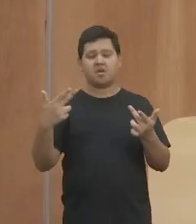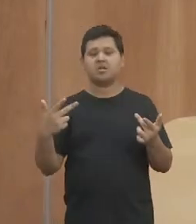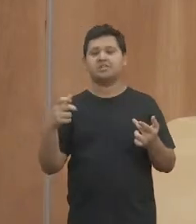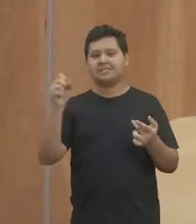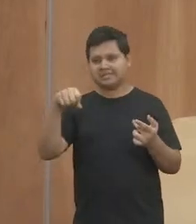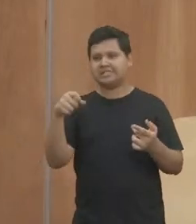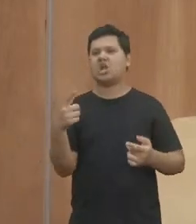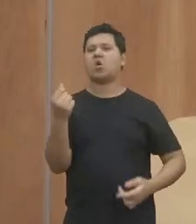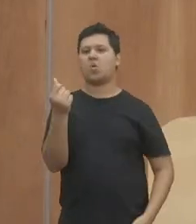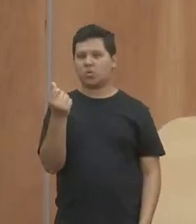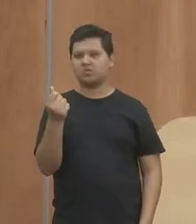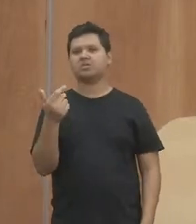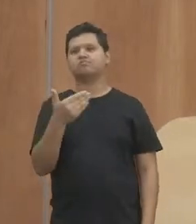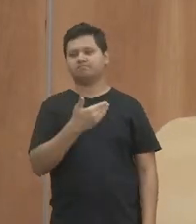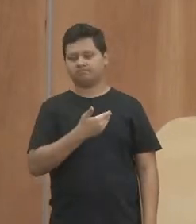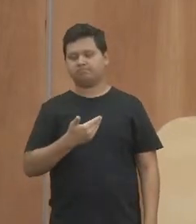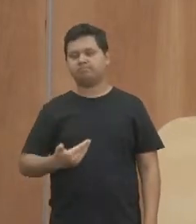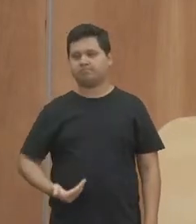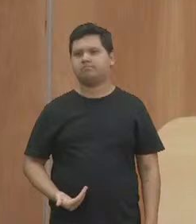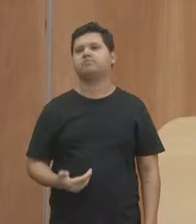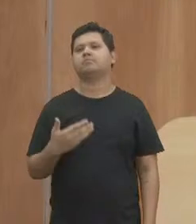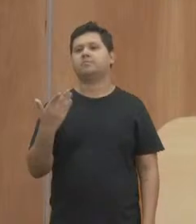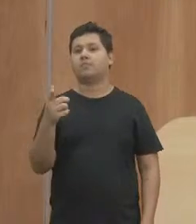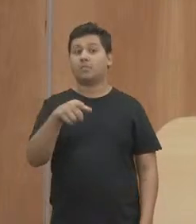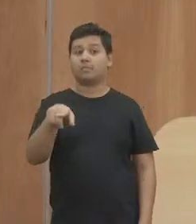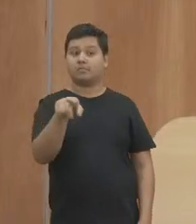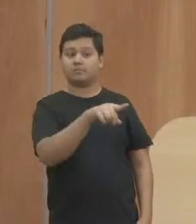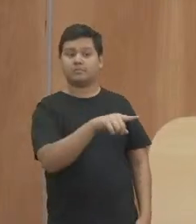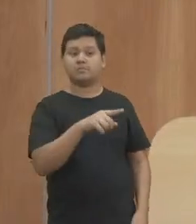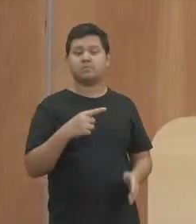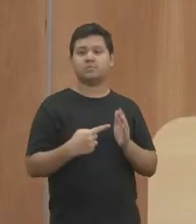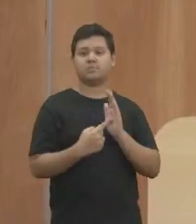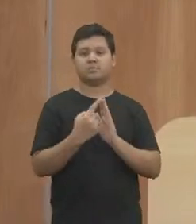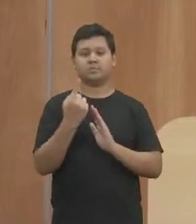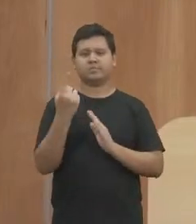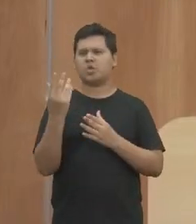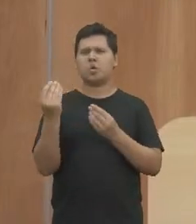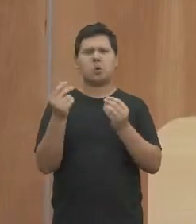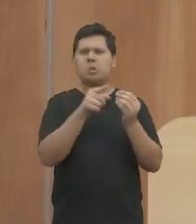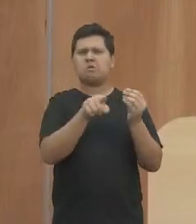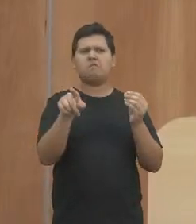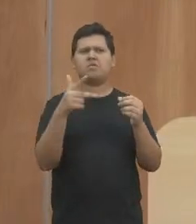está sendo gasto dinheiro à toa. Vocês, mais uma vez, muitos de